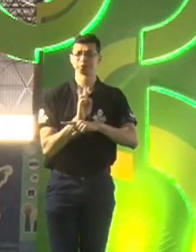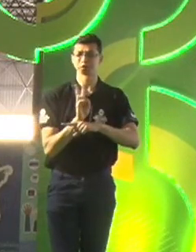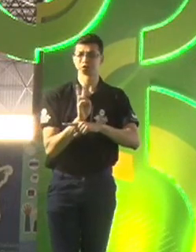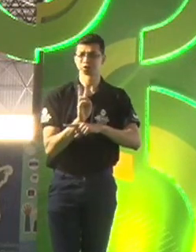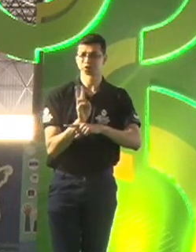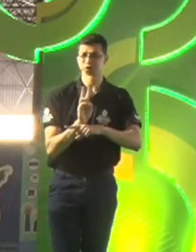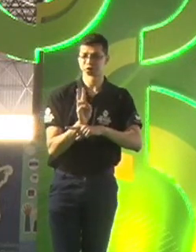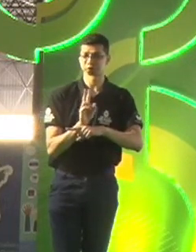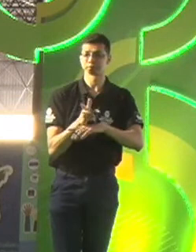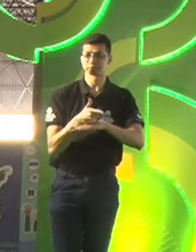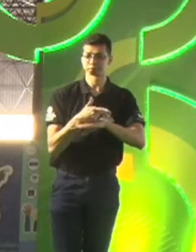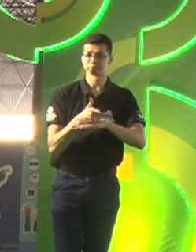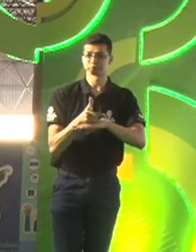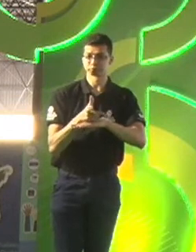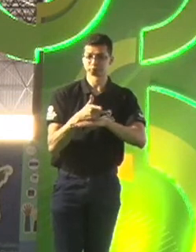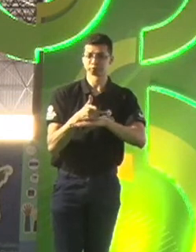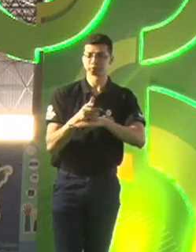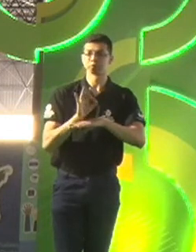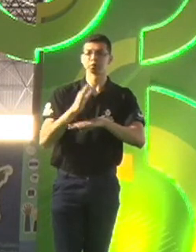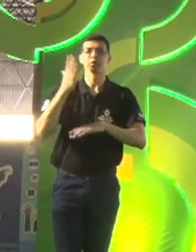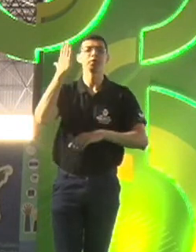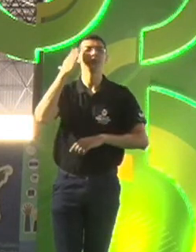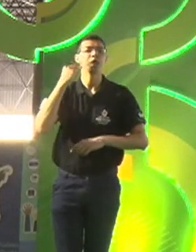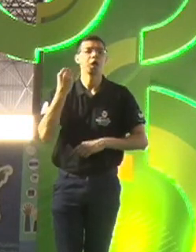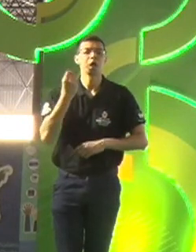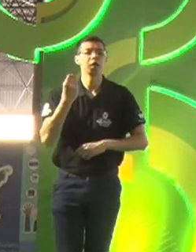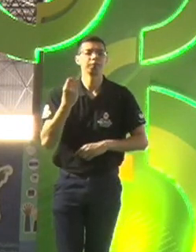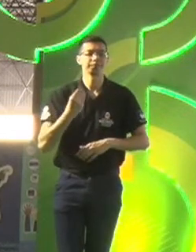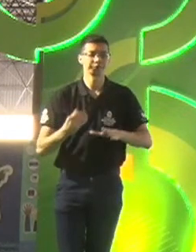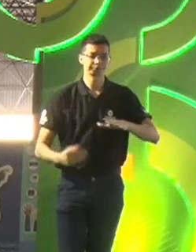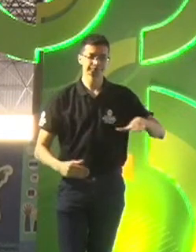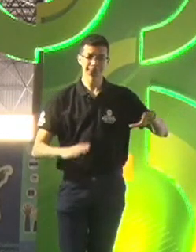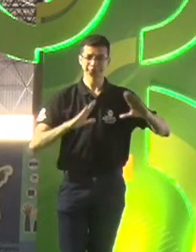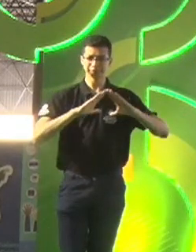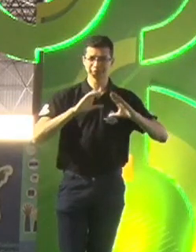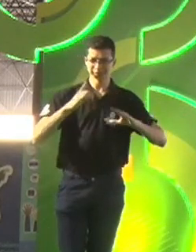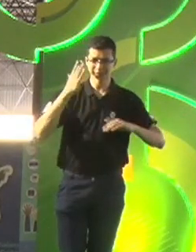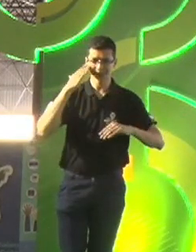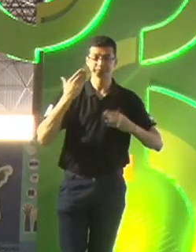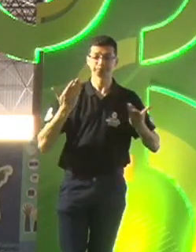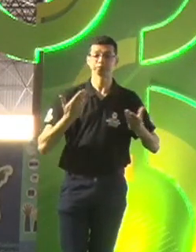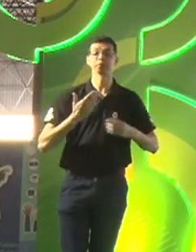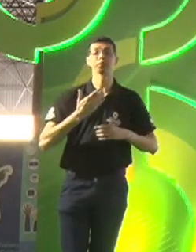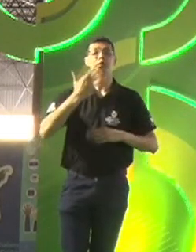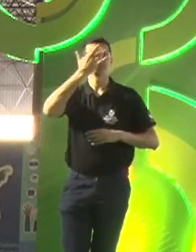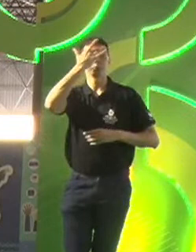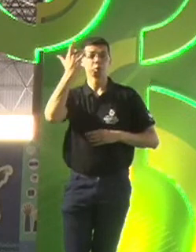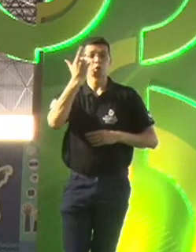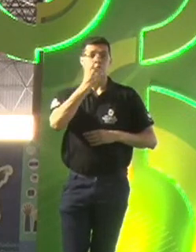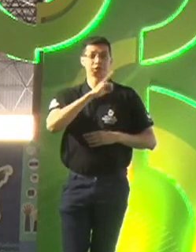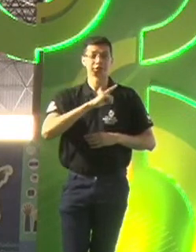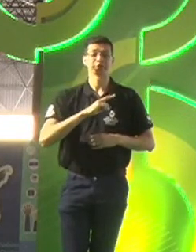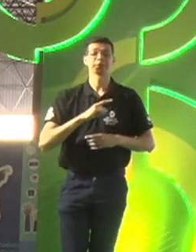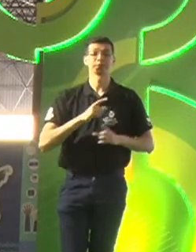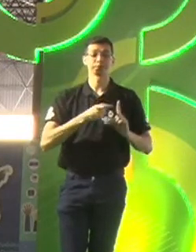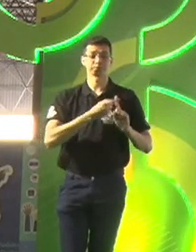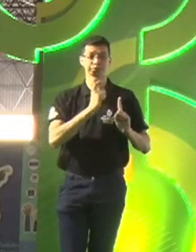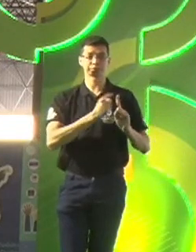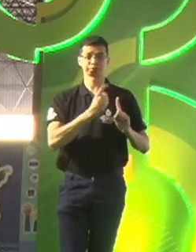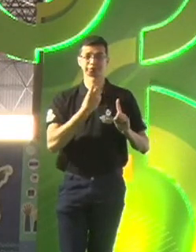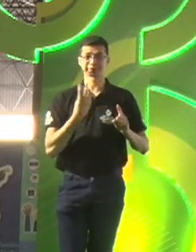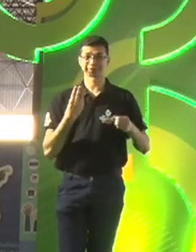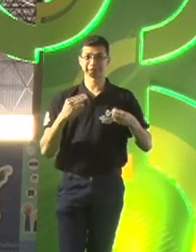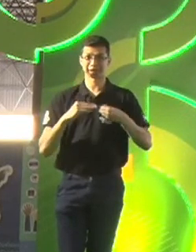é tipo uma bala eletrônica para você saber se como é que tava a sua criança em casa tal ele fez ele coletou três terras de idade